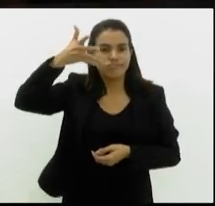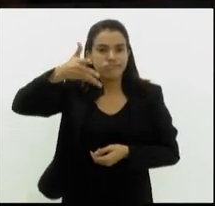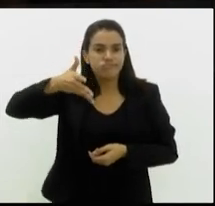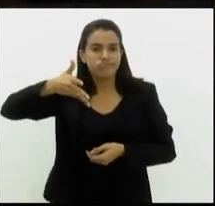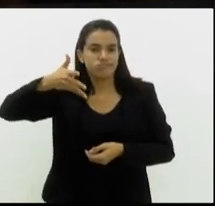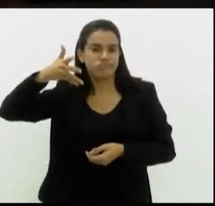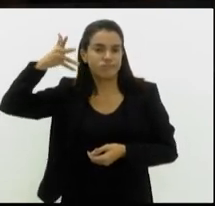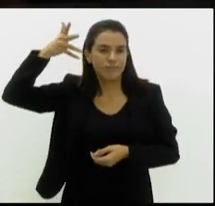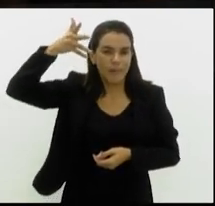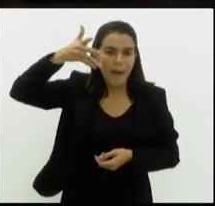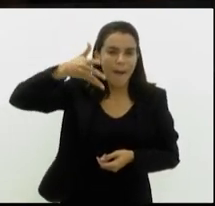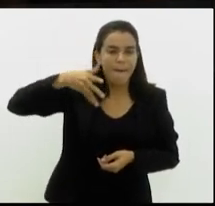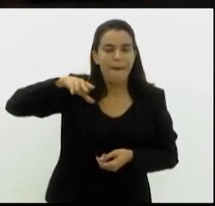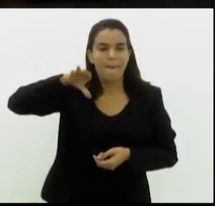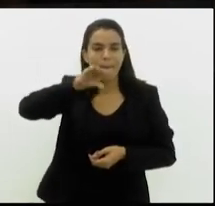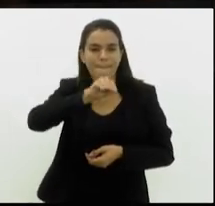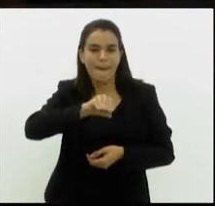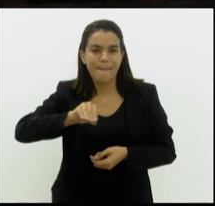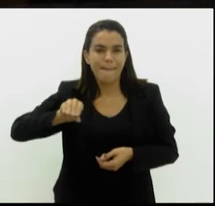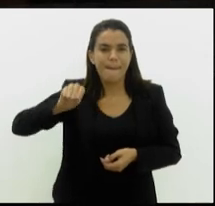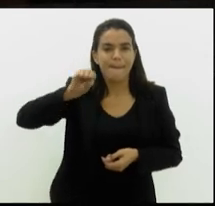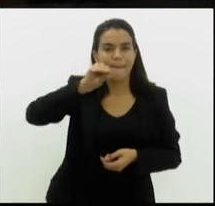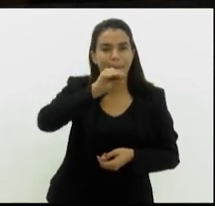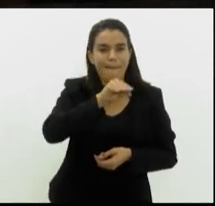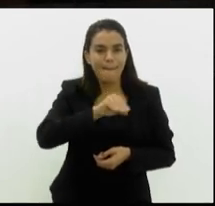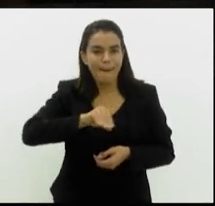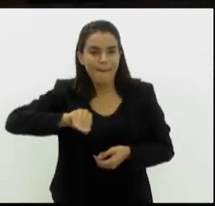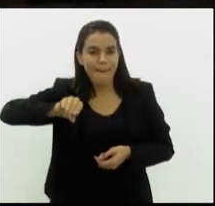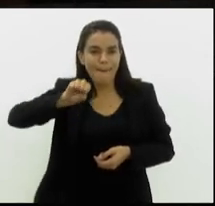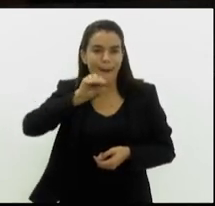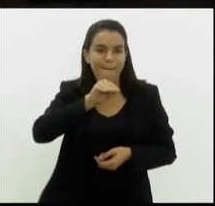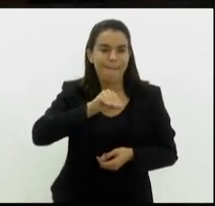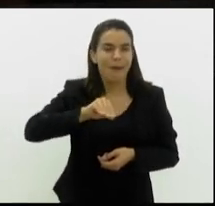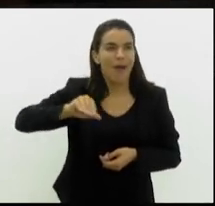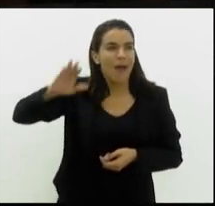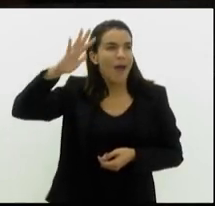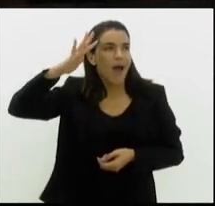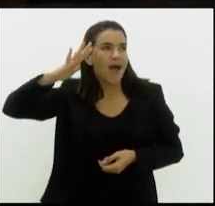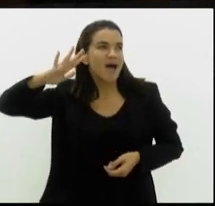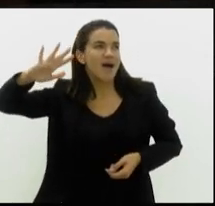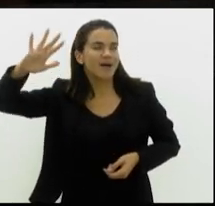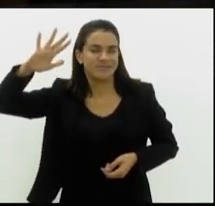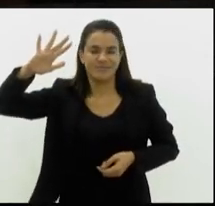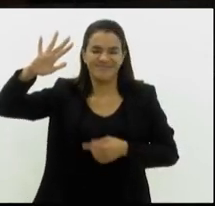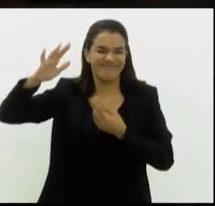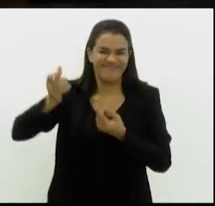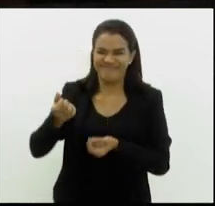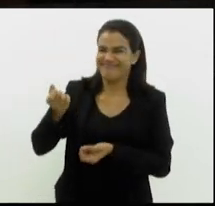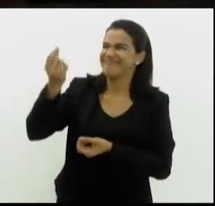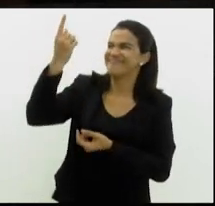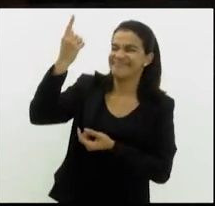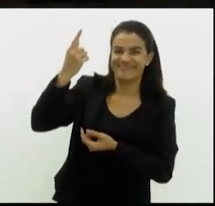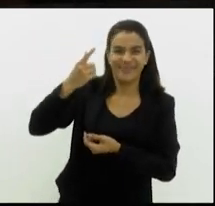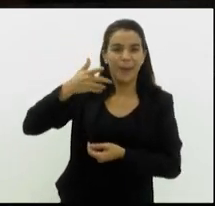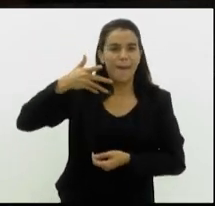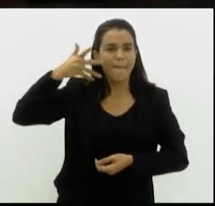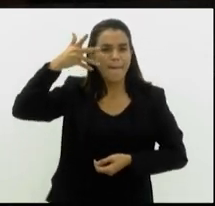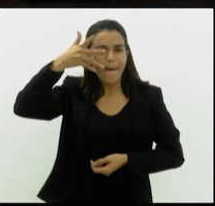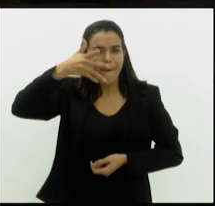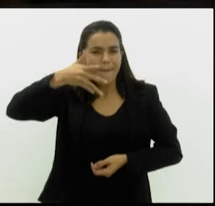mundo acha que é um discurso hipotético, outros ousam dizer que é um